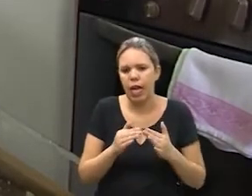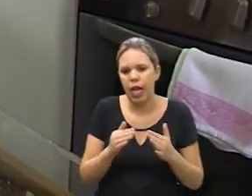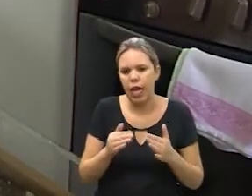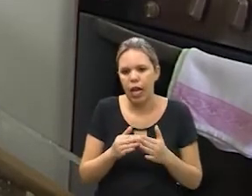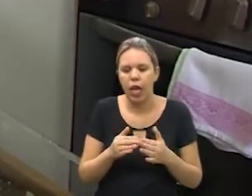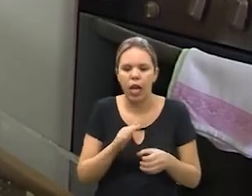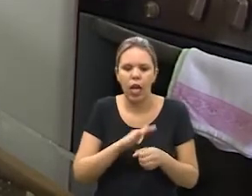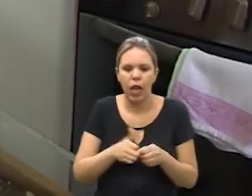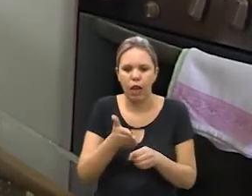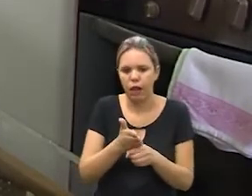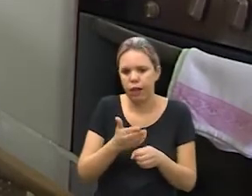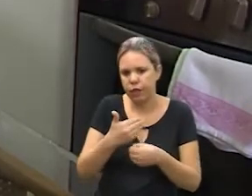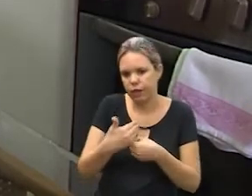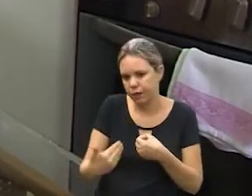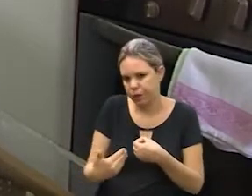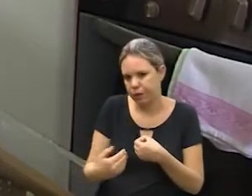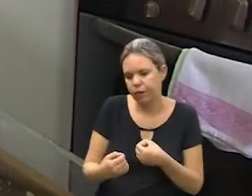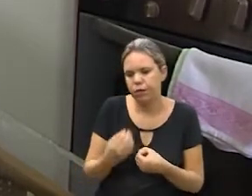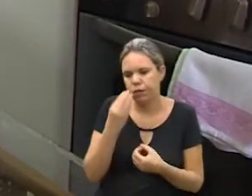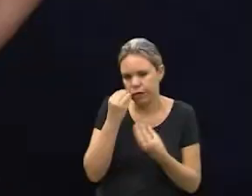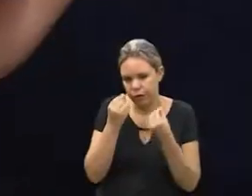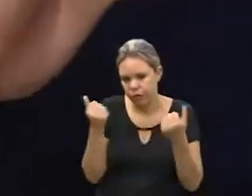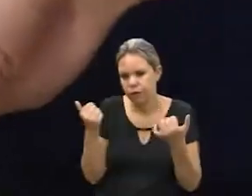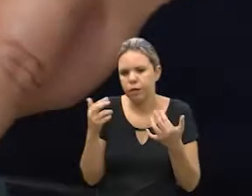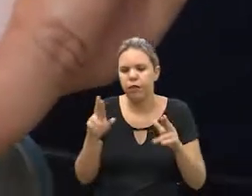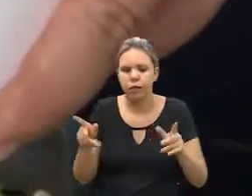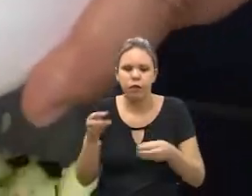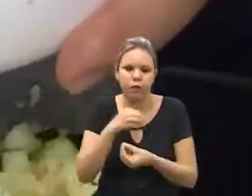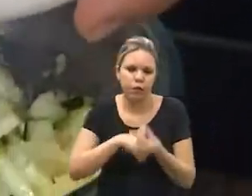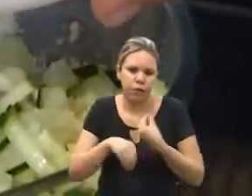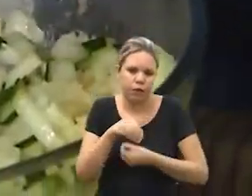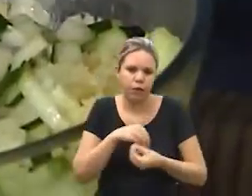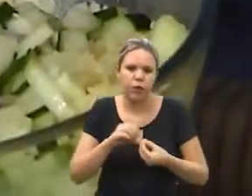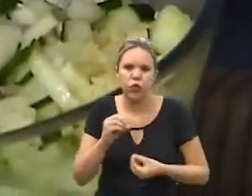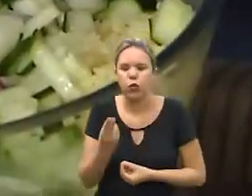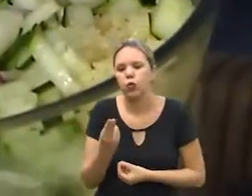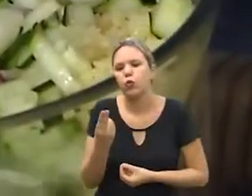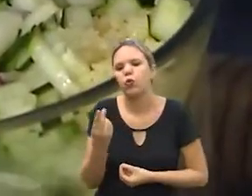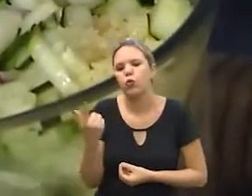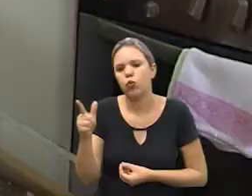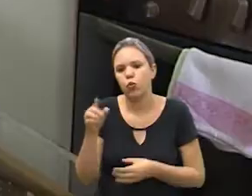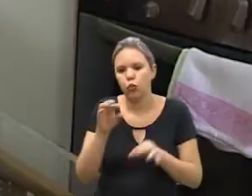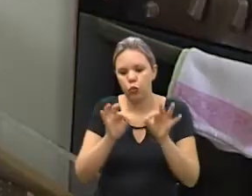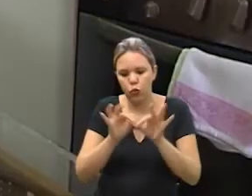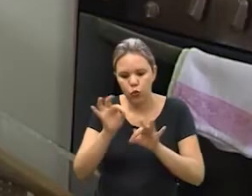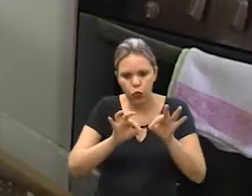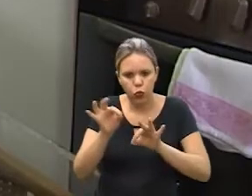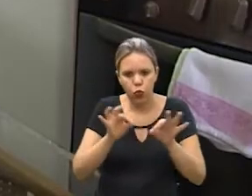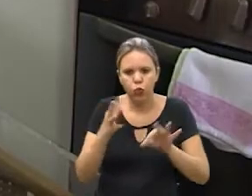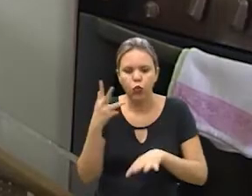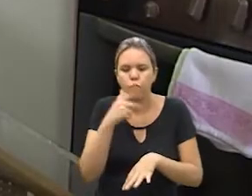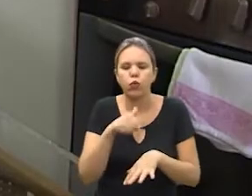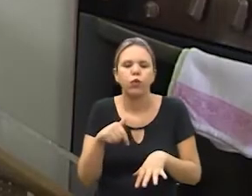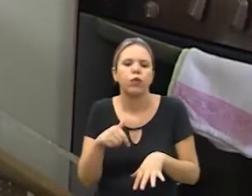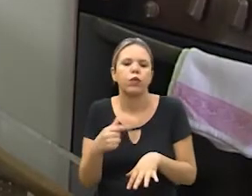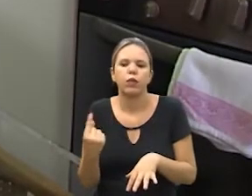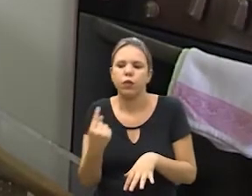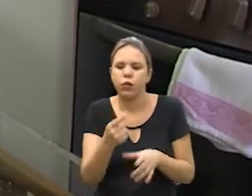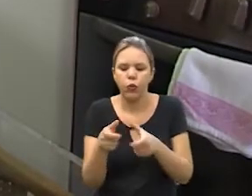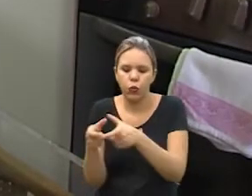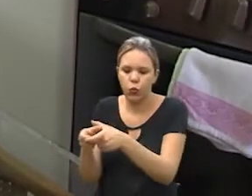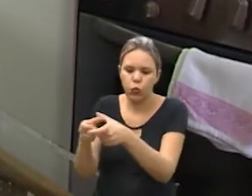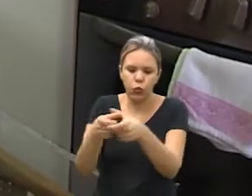cereja, corta em quatro, bonito. Que dá delícia. Um outro sabor também, fica legal. Ou usa o cereja pra decorar. Você for servir